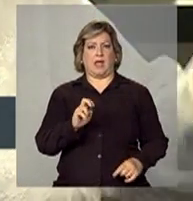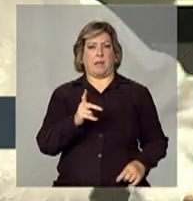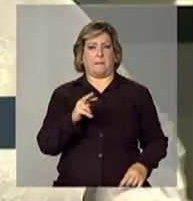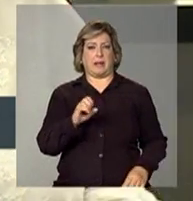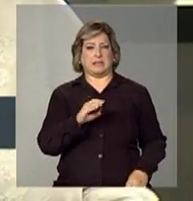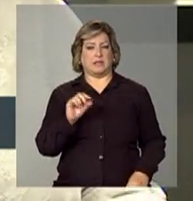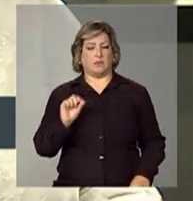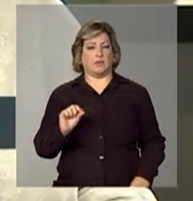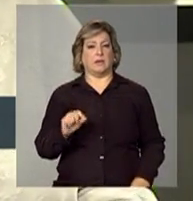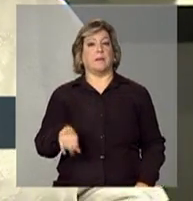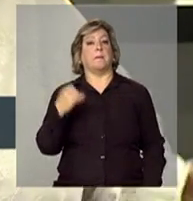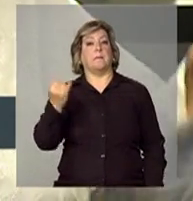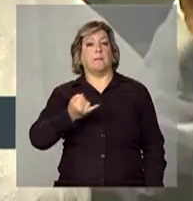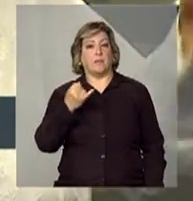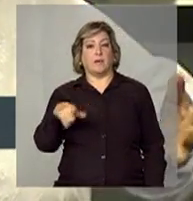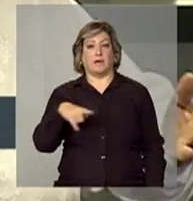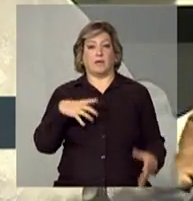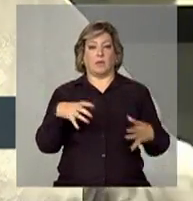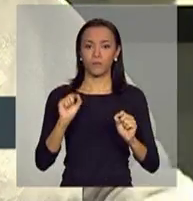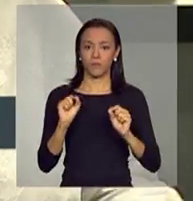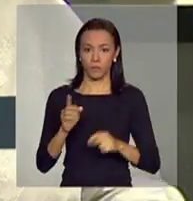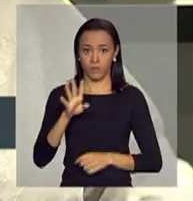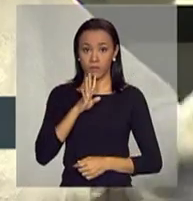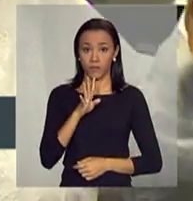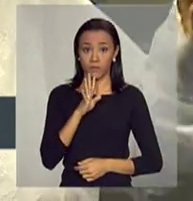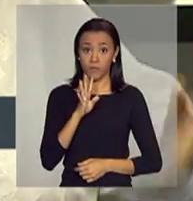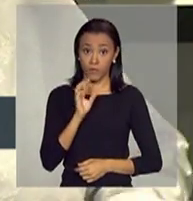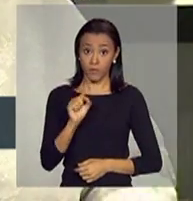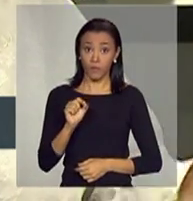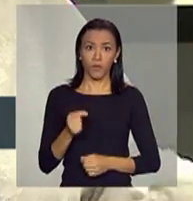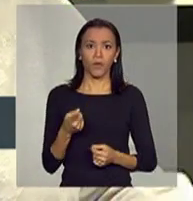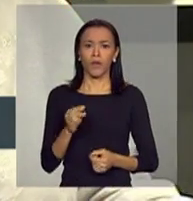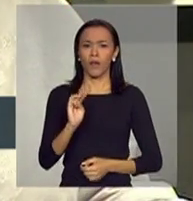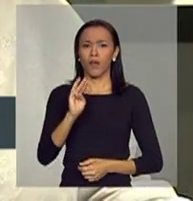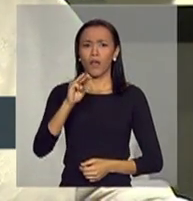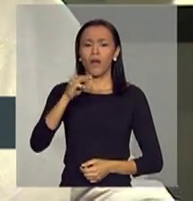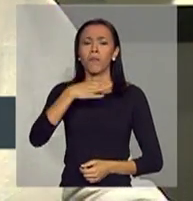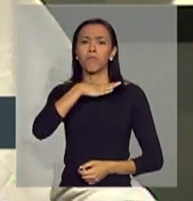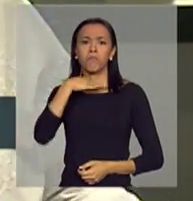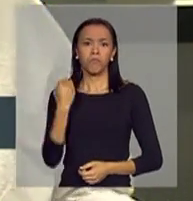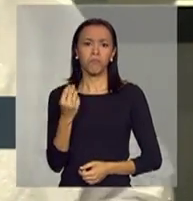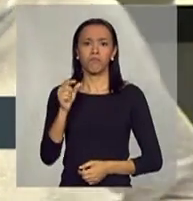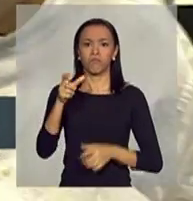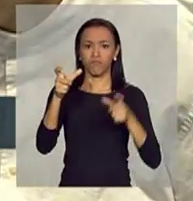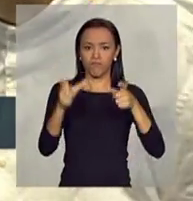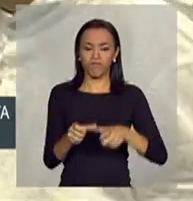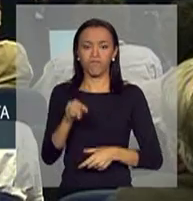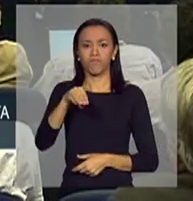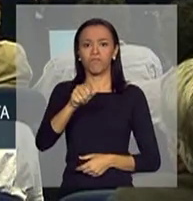da importância do CNMAR, reconhecendo a morte de Rubem Paiva.